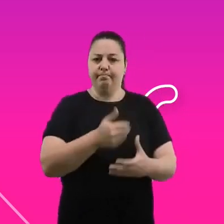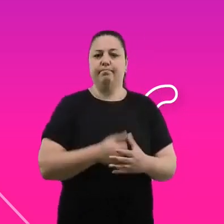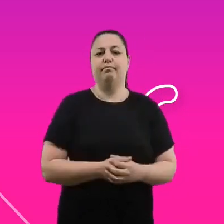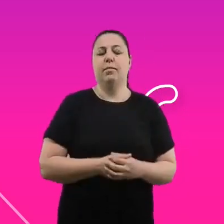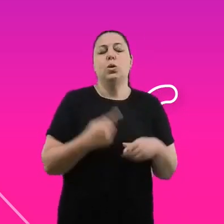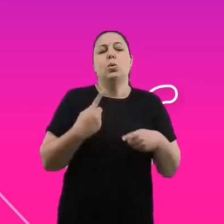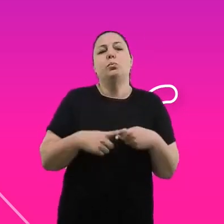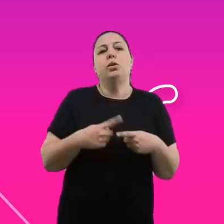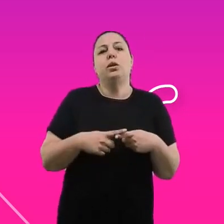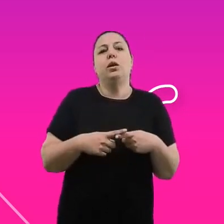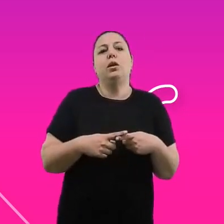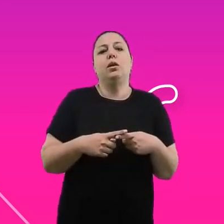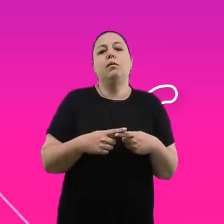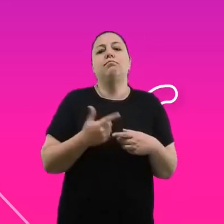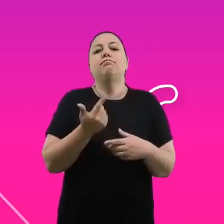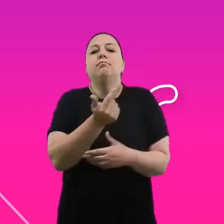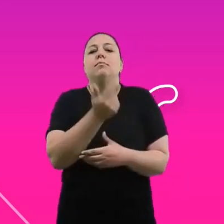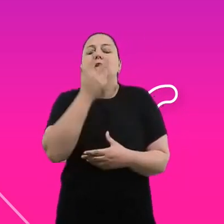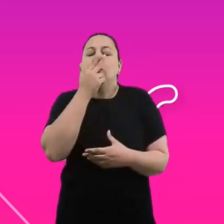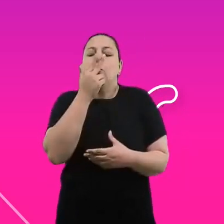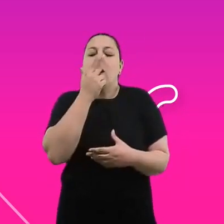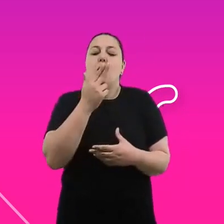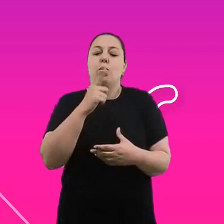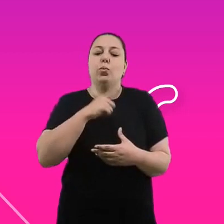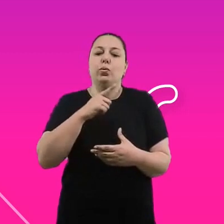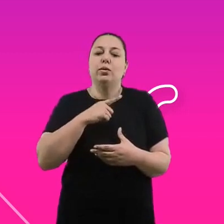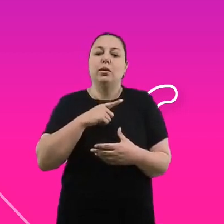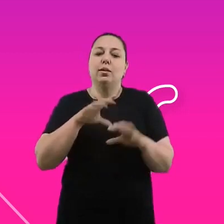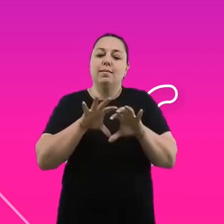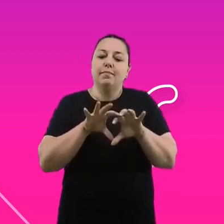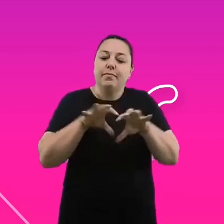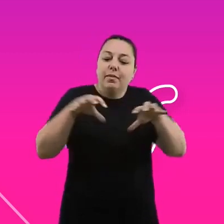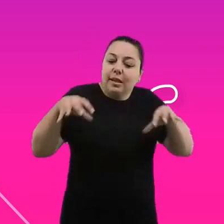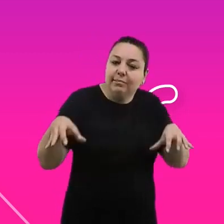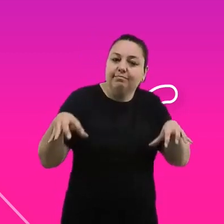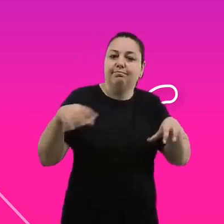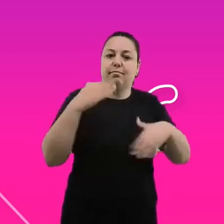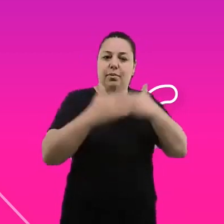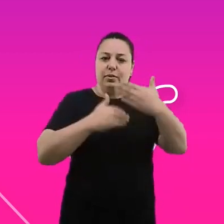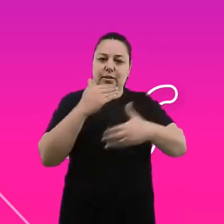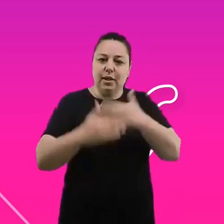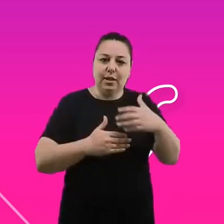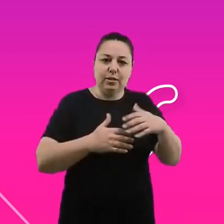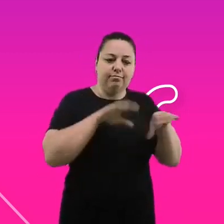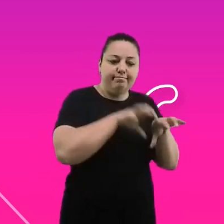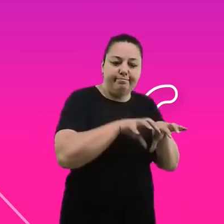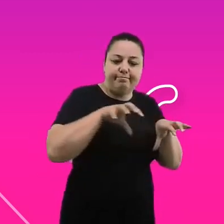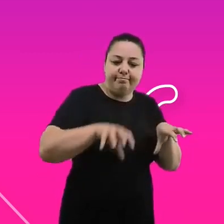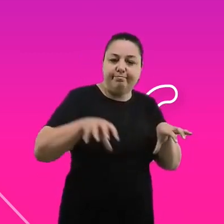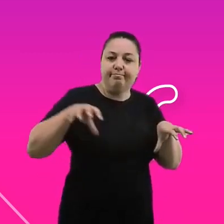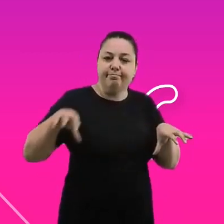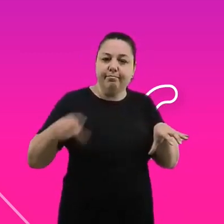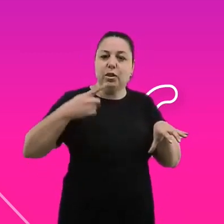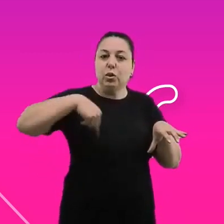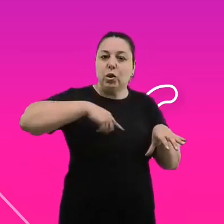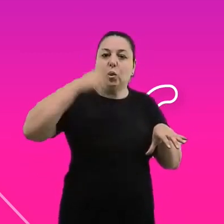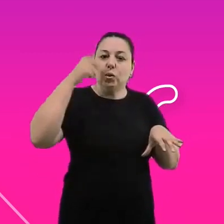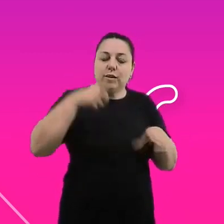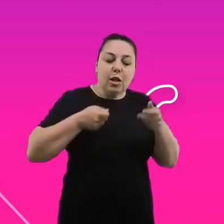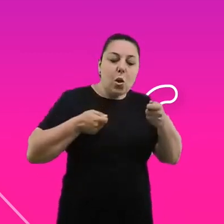processo. Houve um fatiamento de todas as fases do processo em que se controla e se